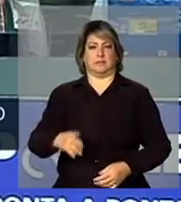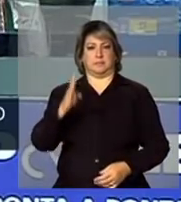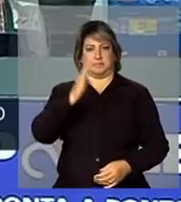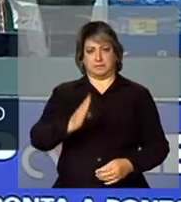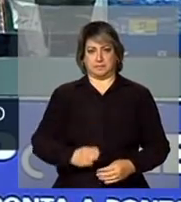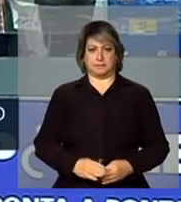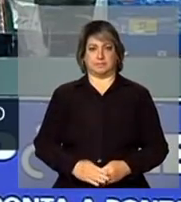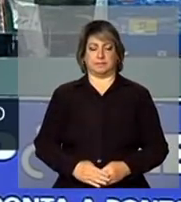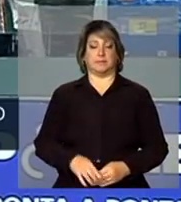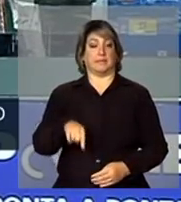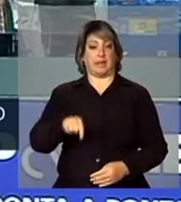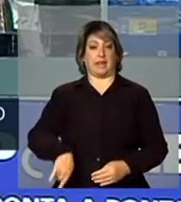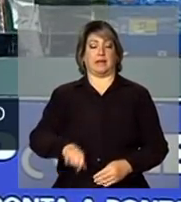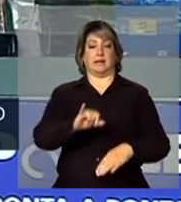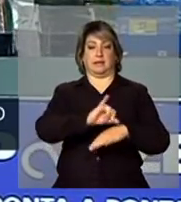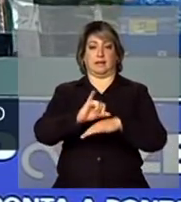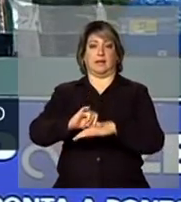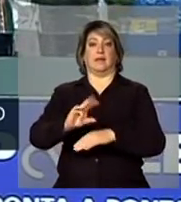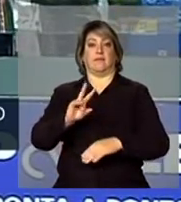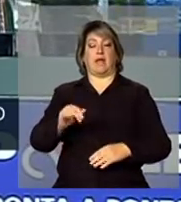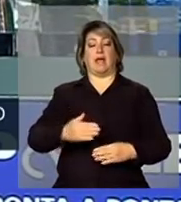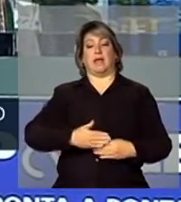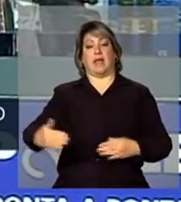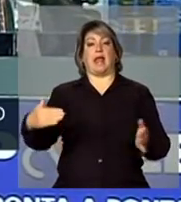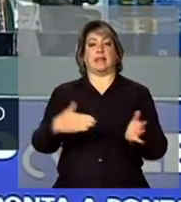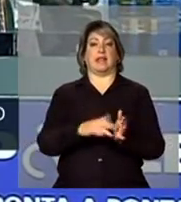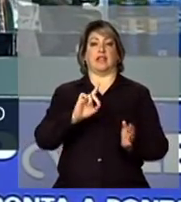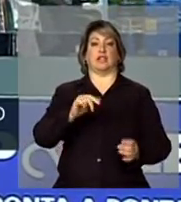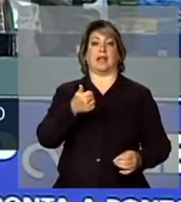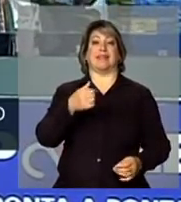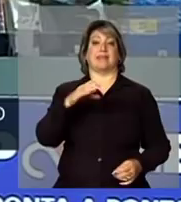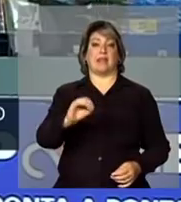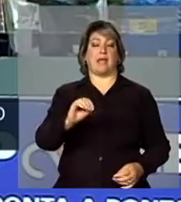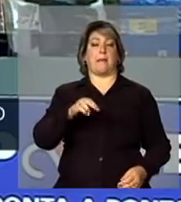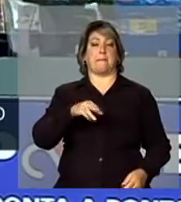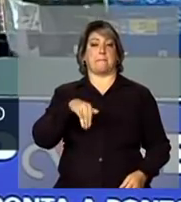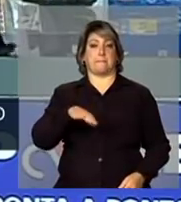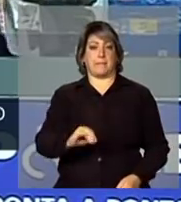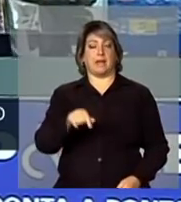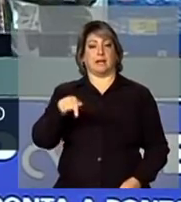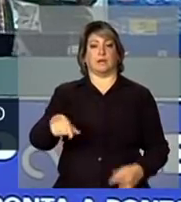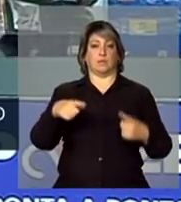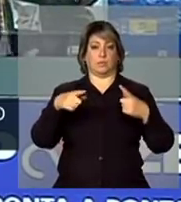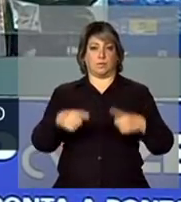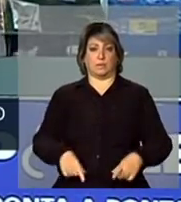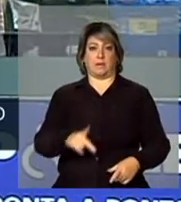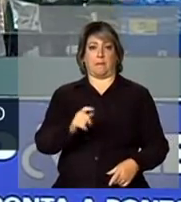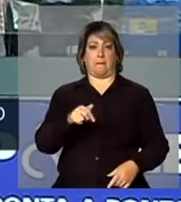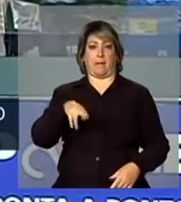brasileira. A exposição segue até o dia 10 de maio no Parque